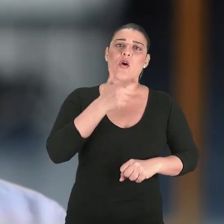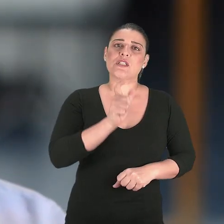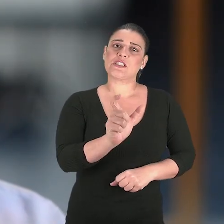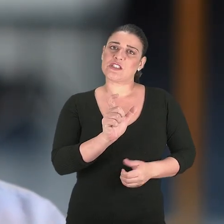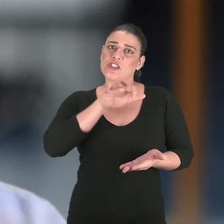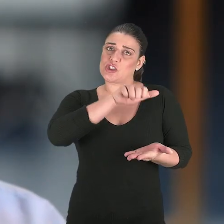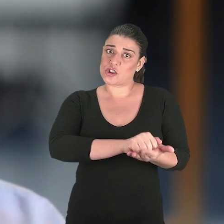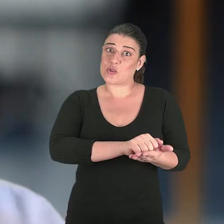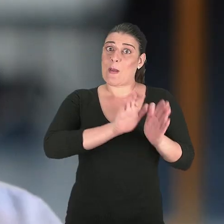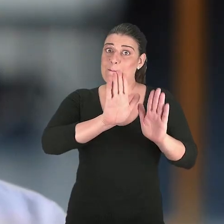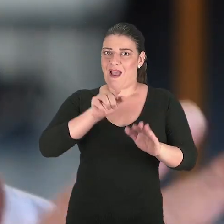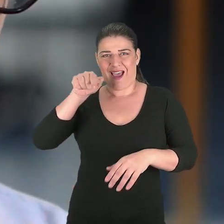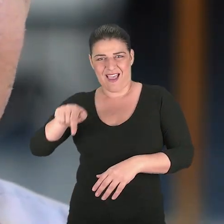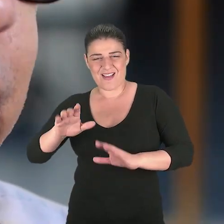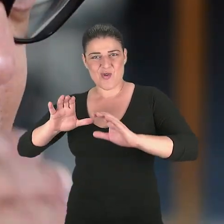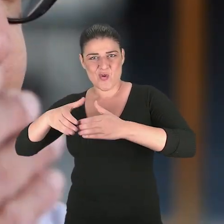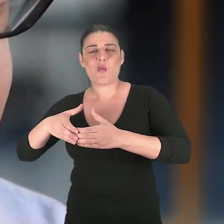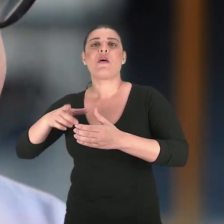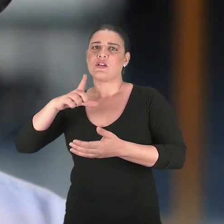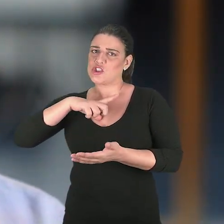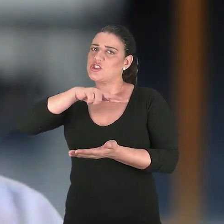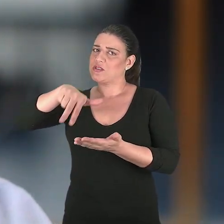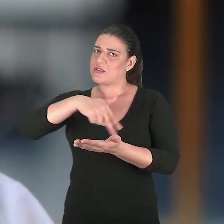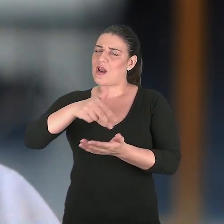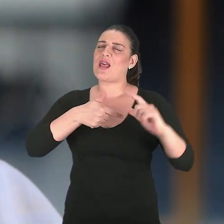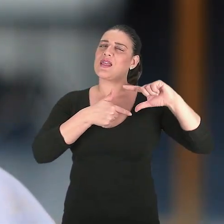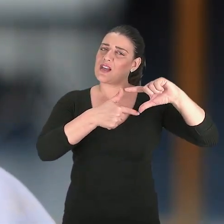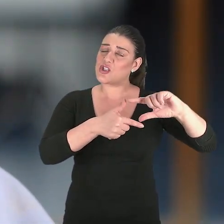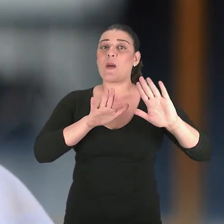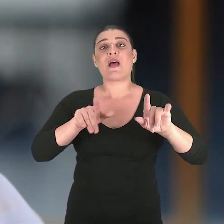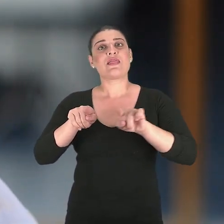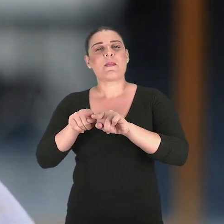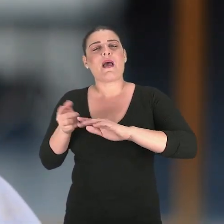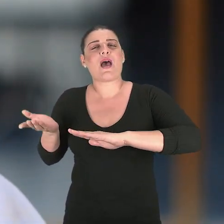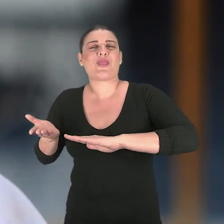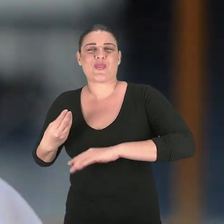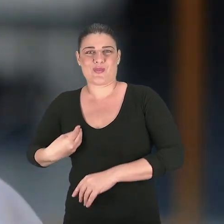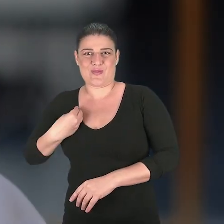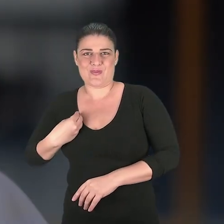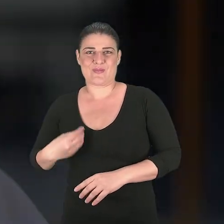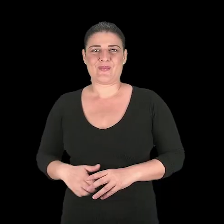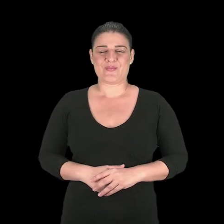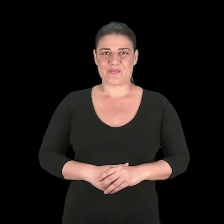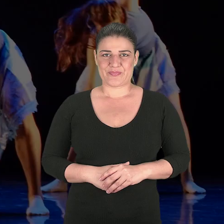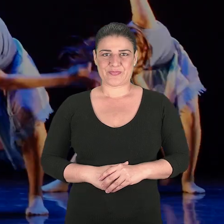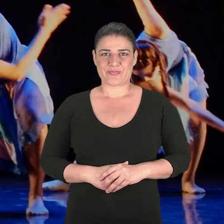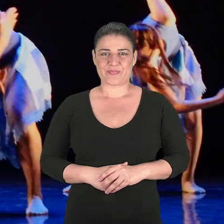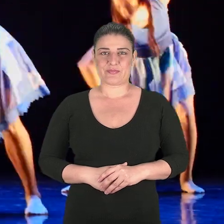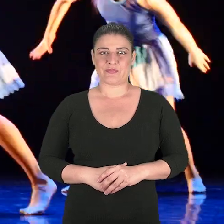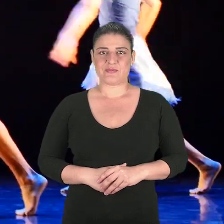coreográfica da companhia, trabalhamos com o clássico também, o neoclássico, mas é o contemporâneo, né?